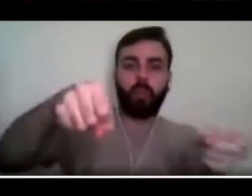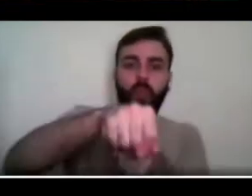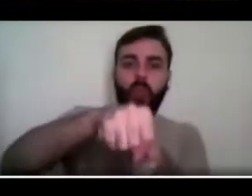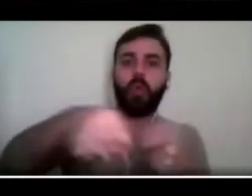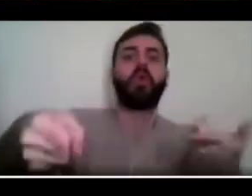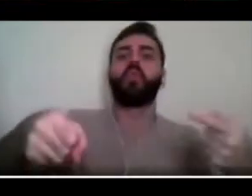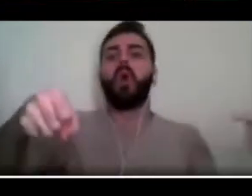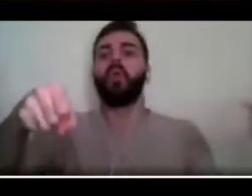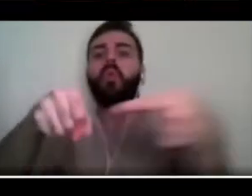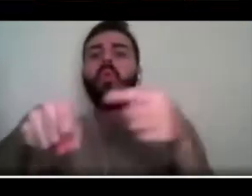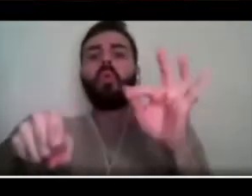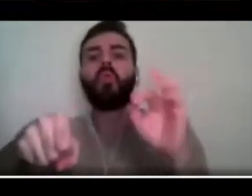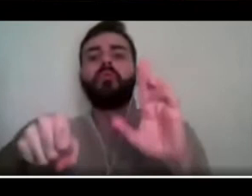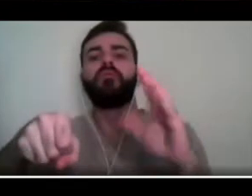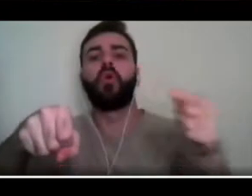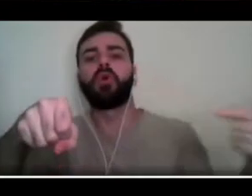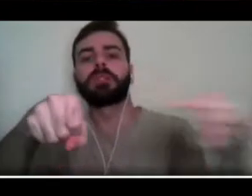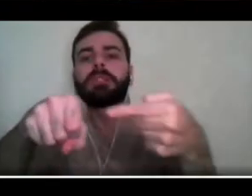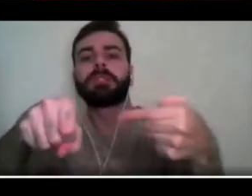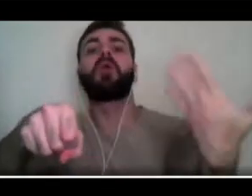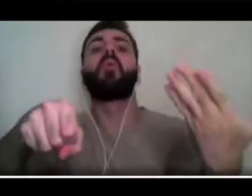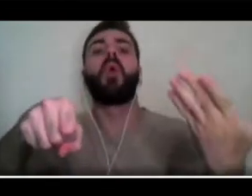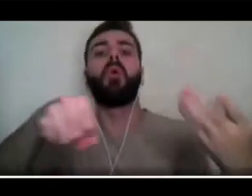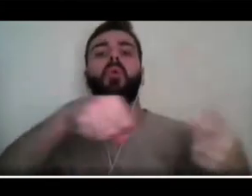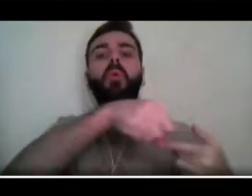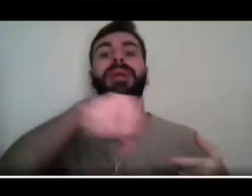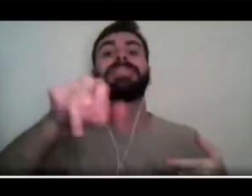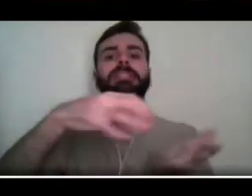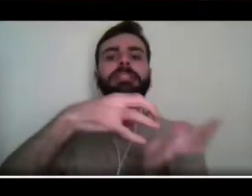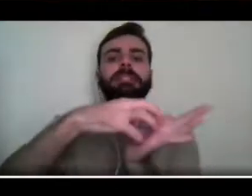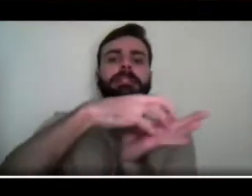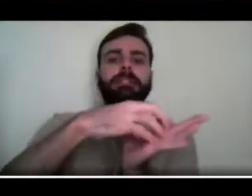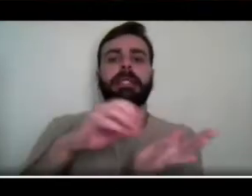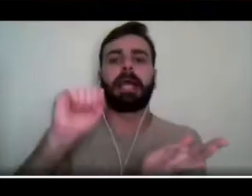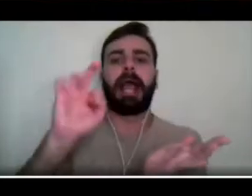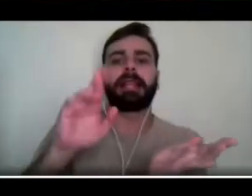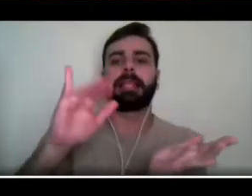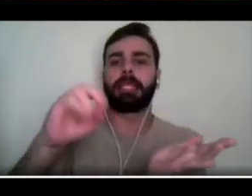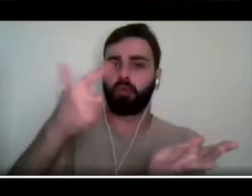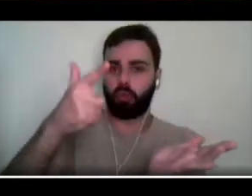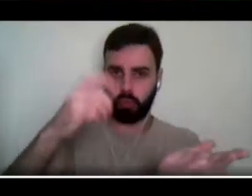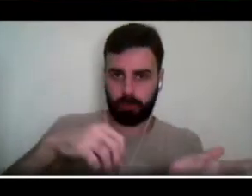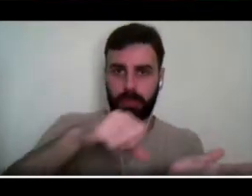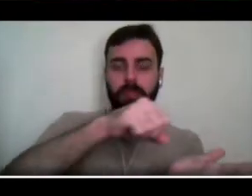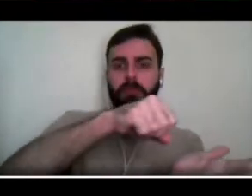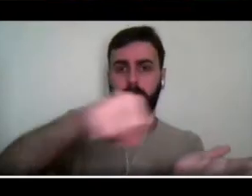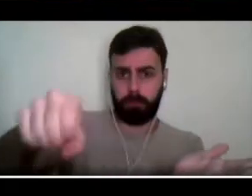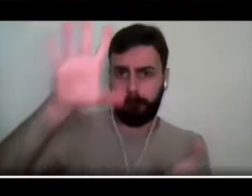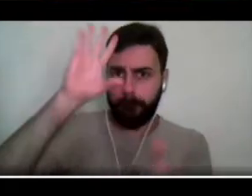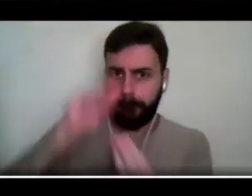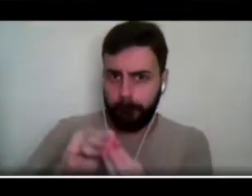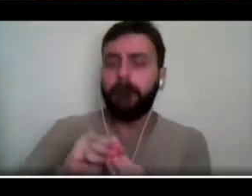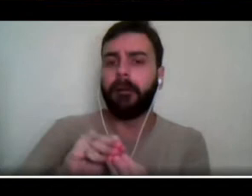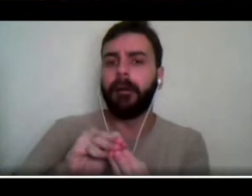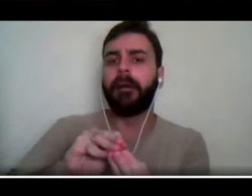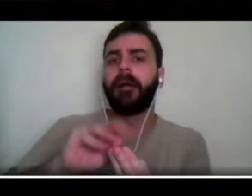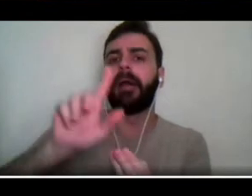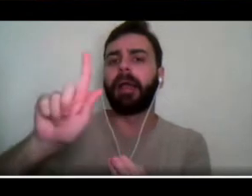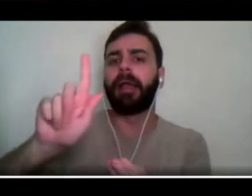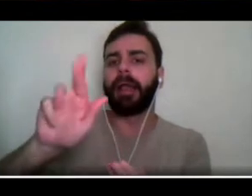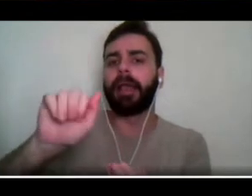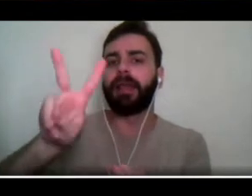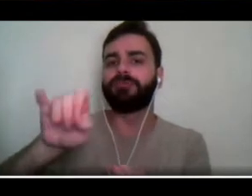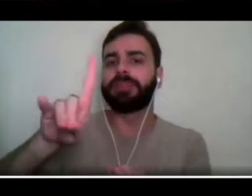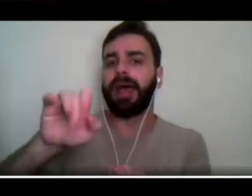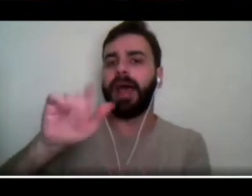força de atrito com o ar. Não é a gravidade? Então é queda livre. Quando você tem um canhão, você atira uma